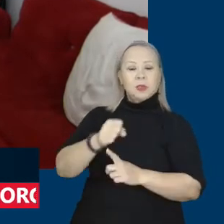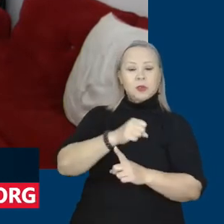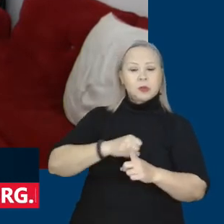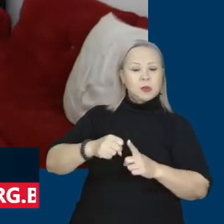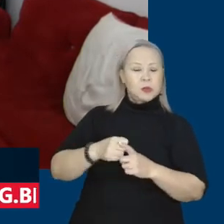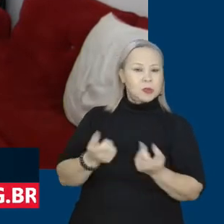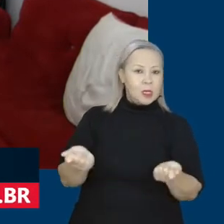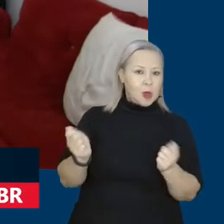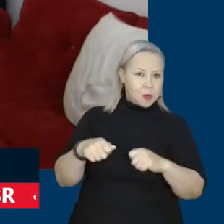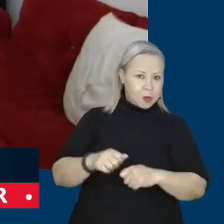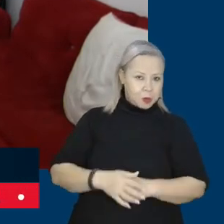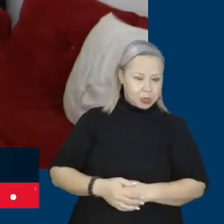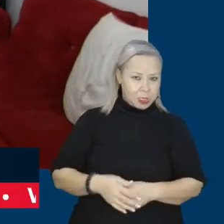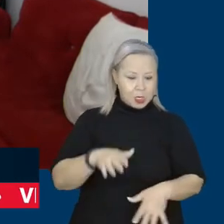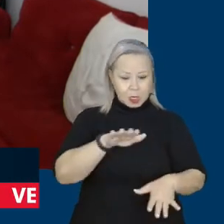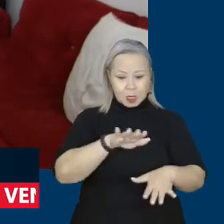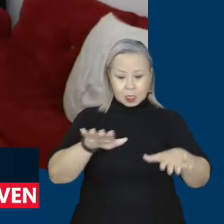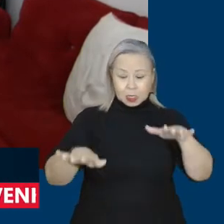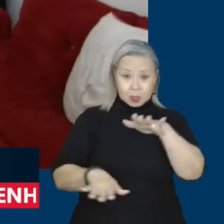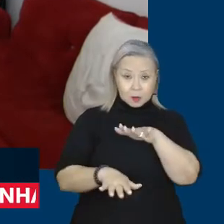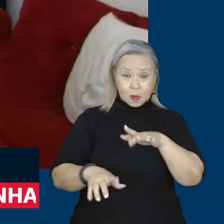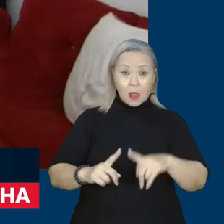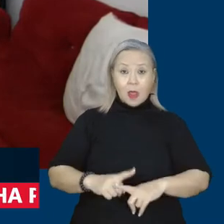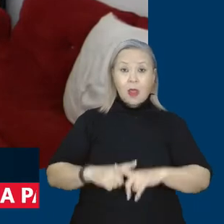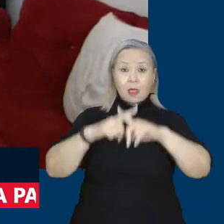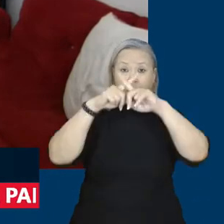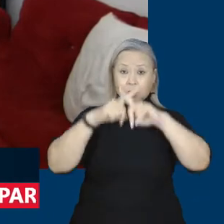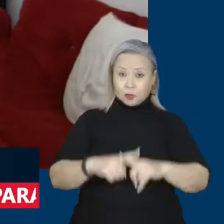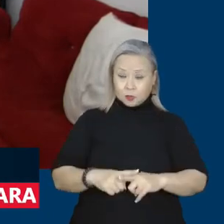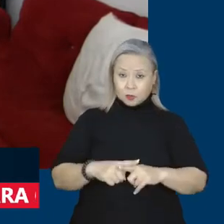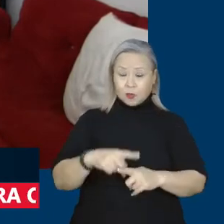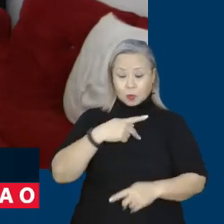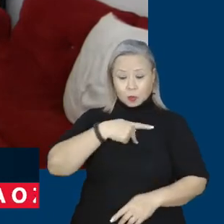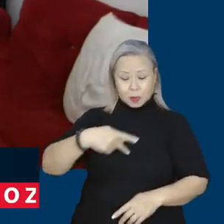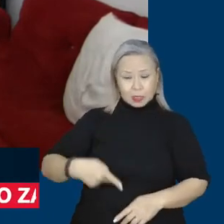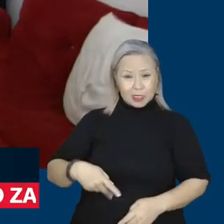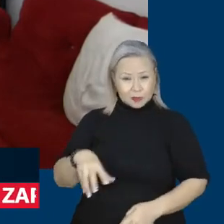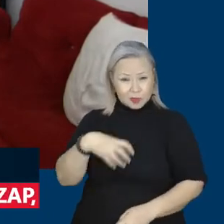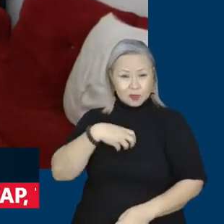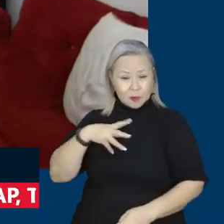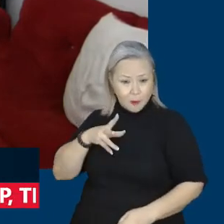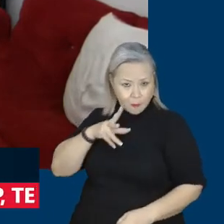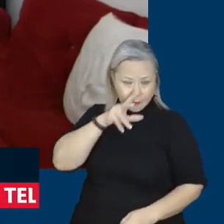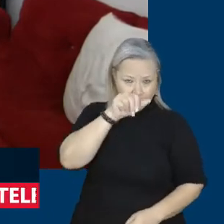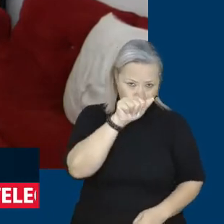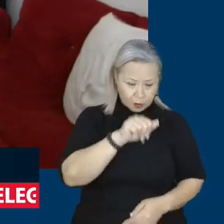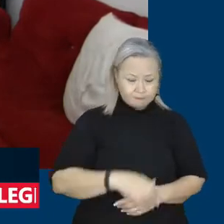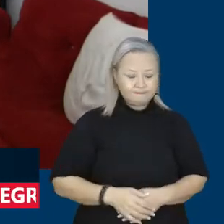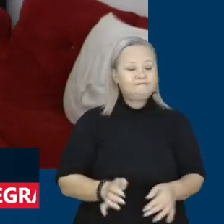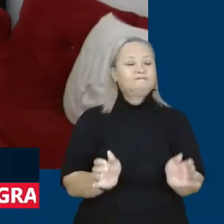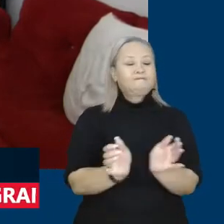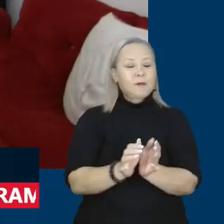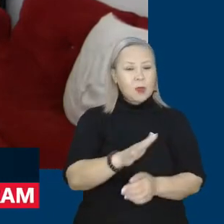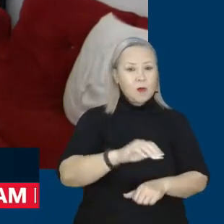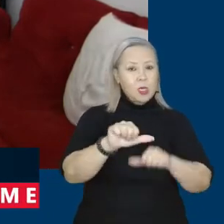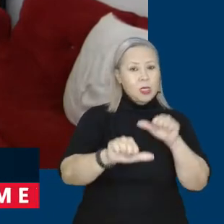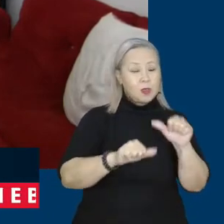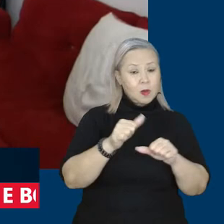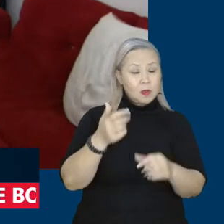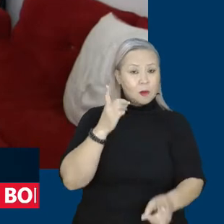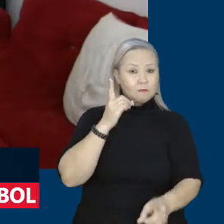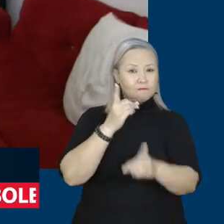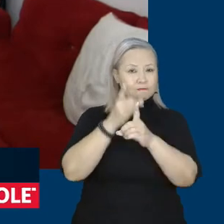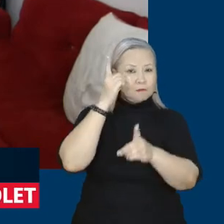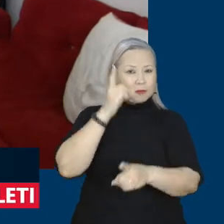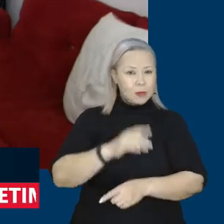possível desequilibrando ali a disputa presidencial de um modo muito forte né Foi isso que a equipe de transição descobriu